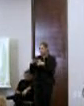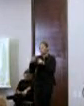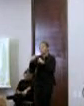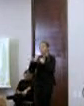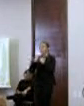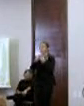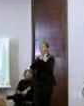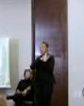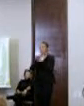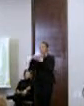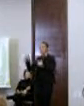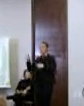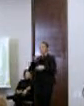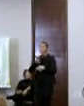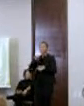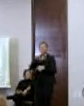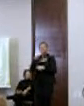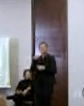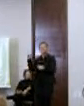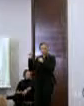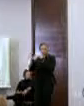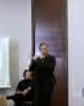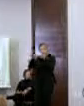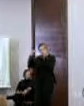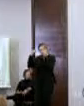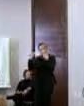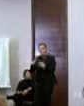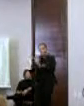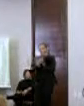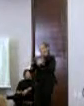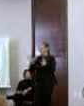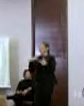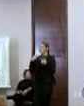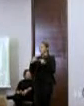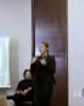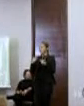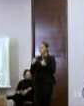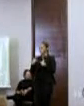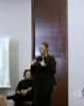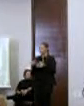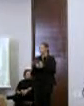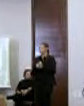atribuição deles, e eles têm feito um excelente trabalho durante